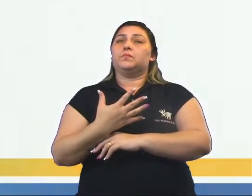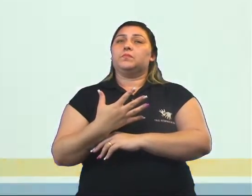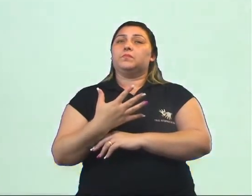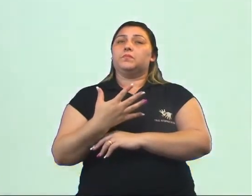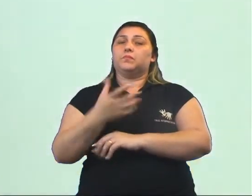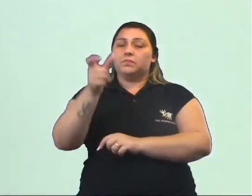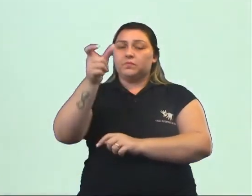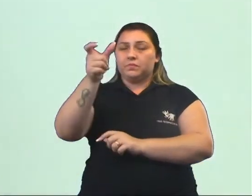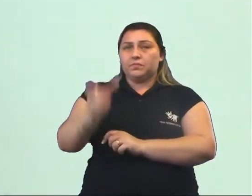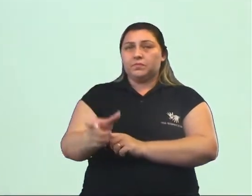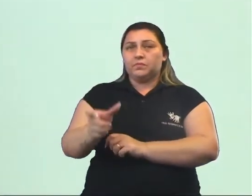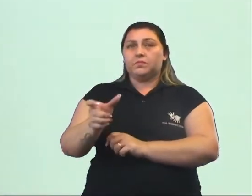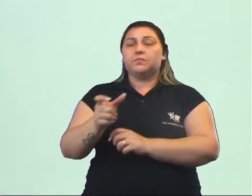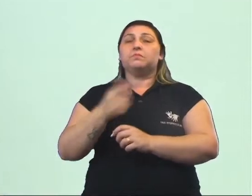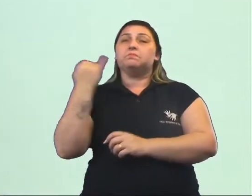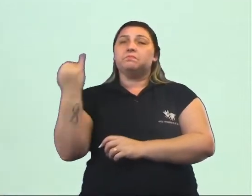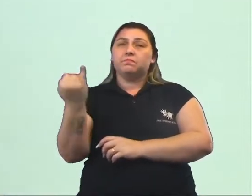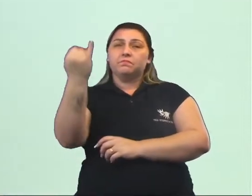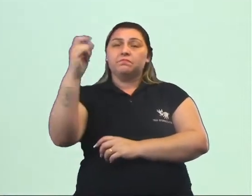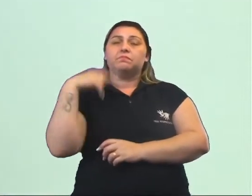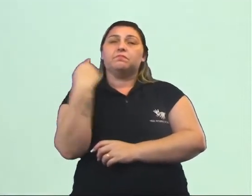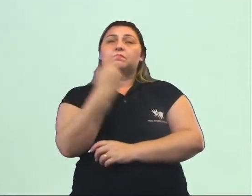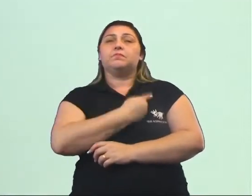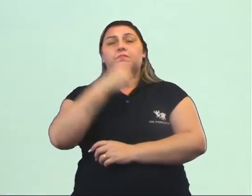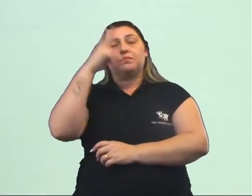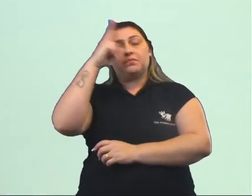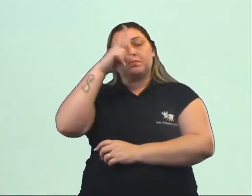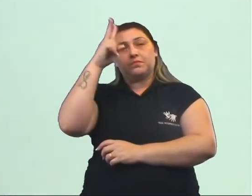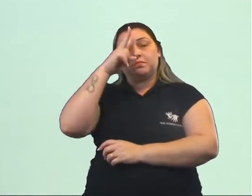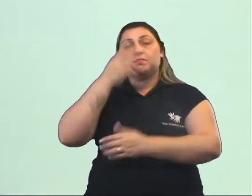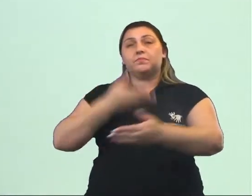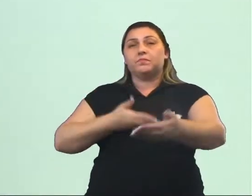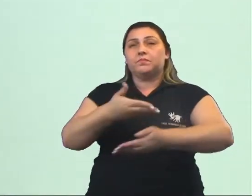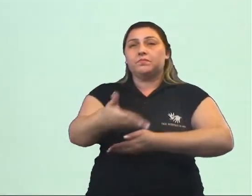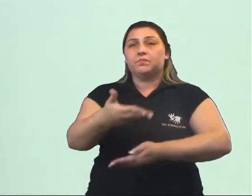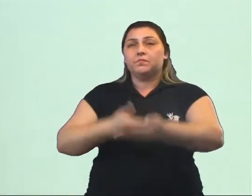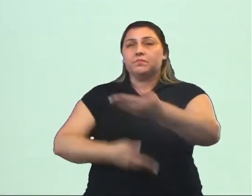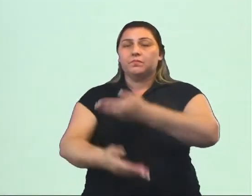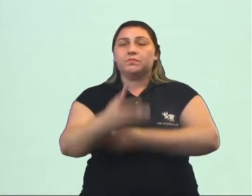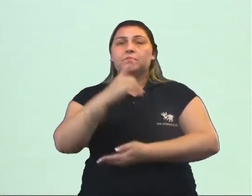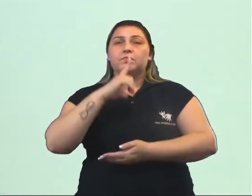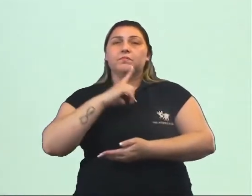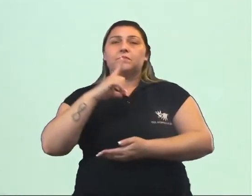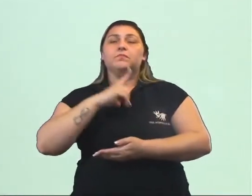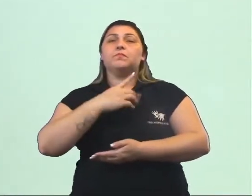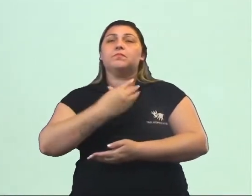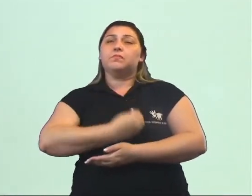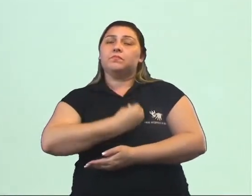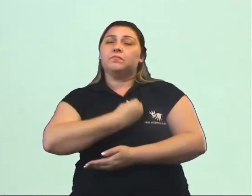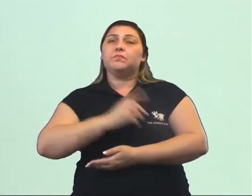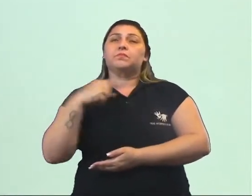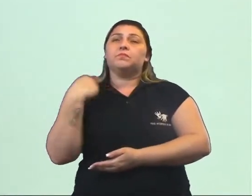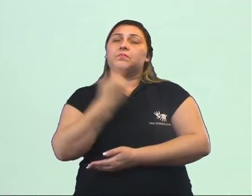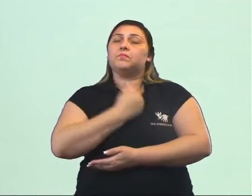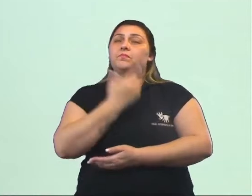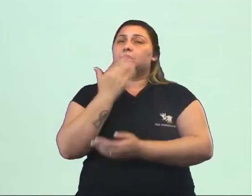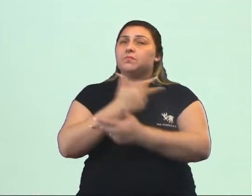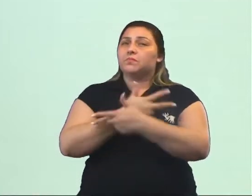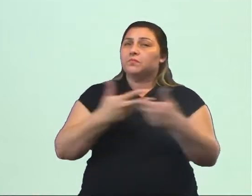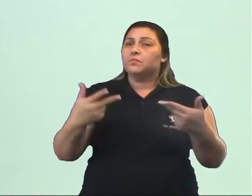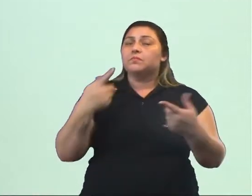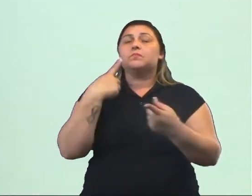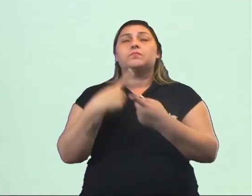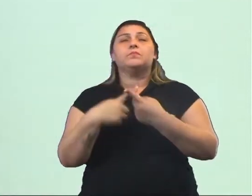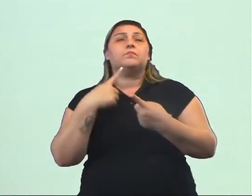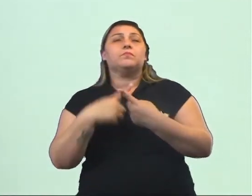humano. Turma, é importante nós lembrarmos a relação que há entre os seres vivos e a nossa alimentação. Por